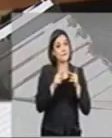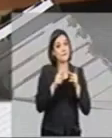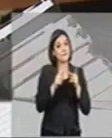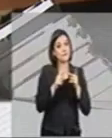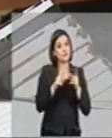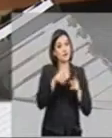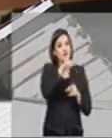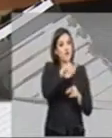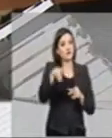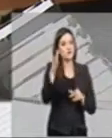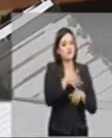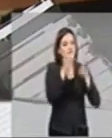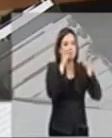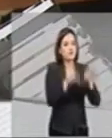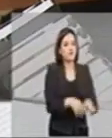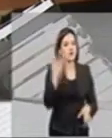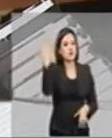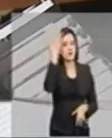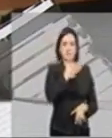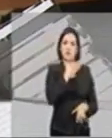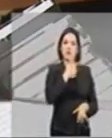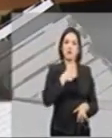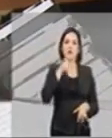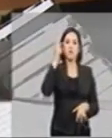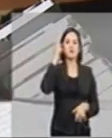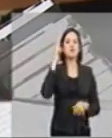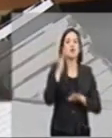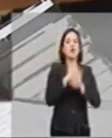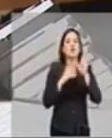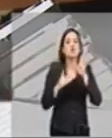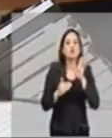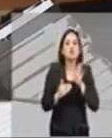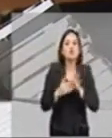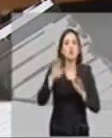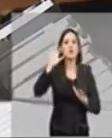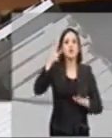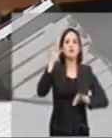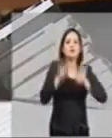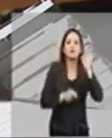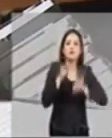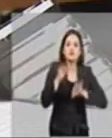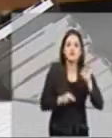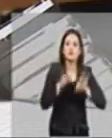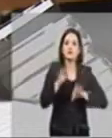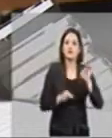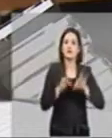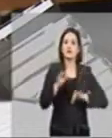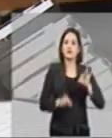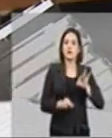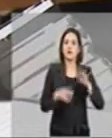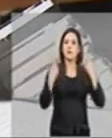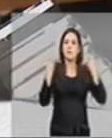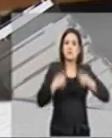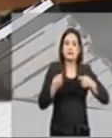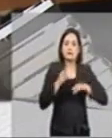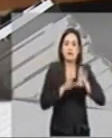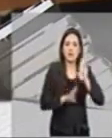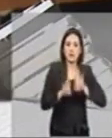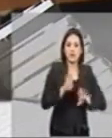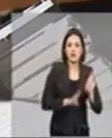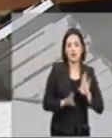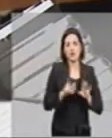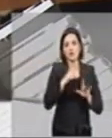decisão judicial precisa ser líquida, precisa ser executável de plano, claro, salvo aquelas